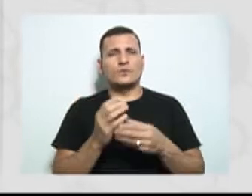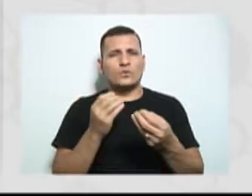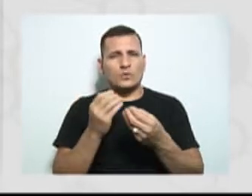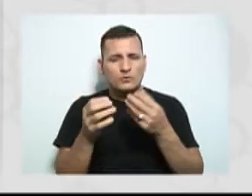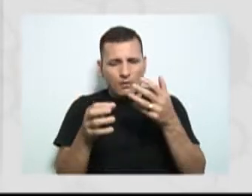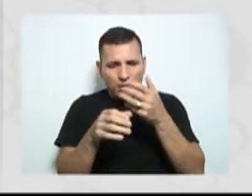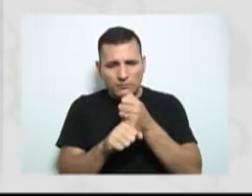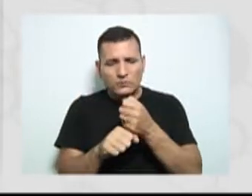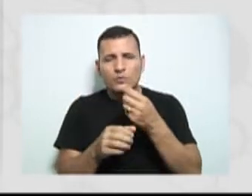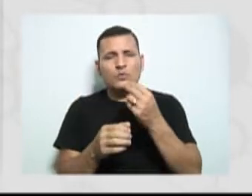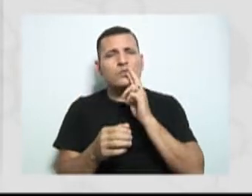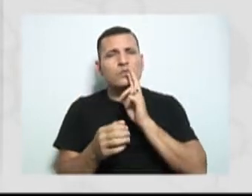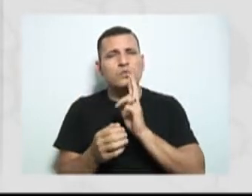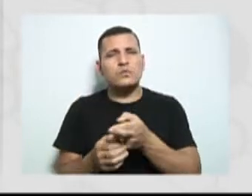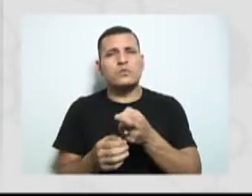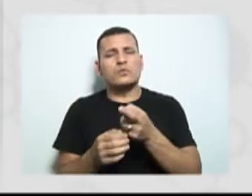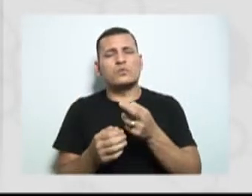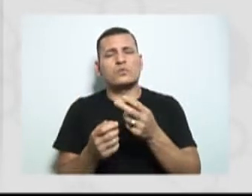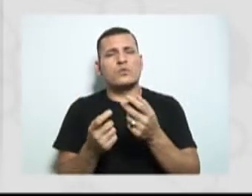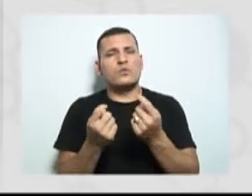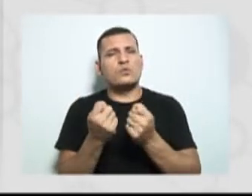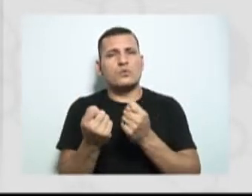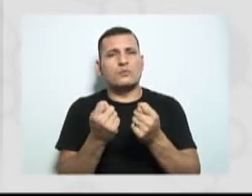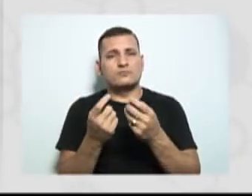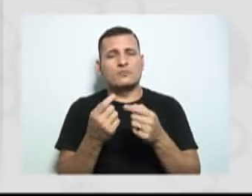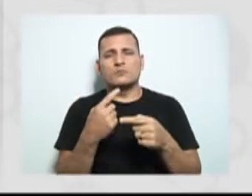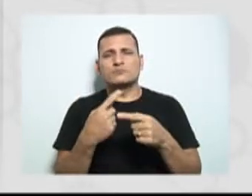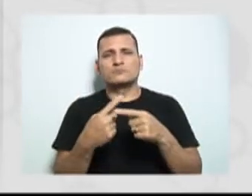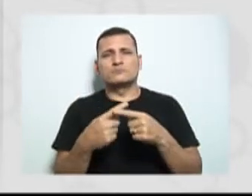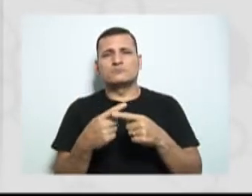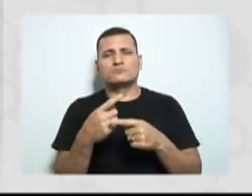econômicos. Por que que ele não é aceito? Aqui comigo.